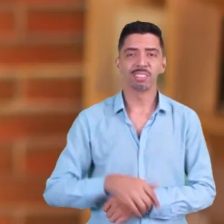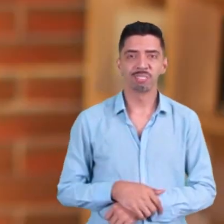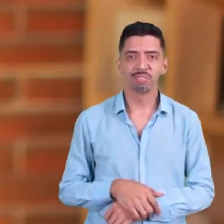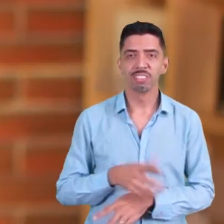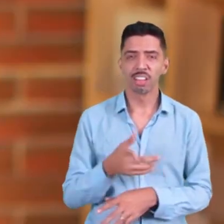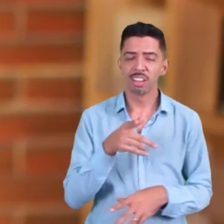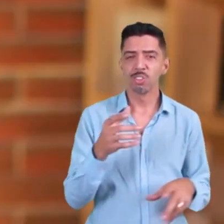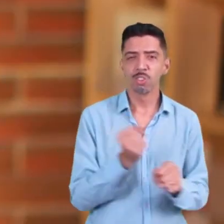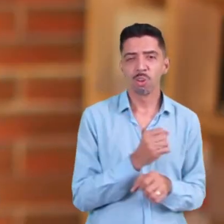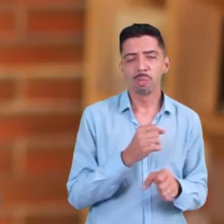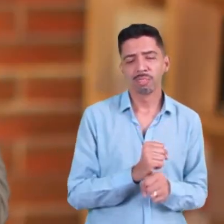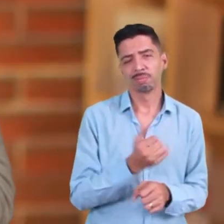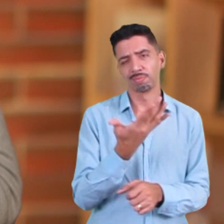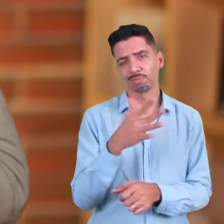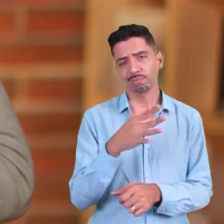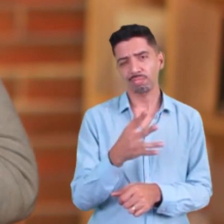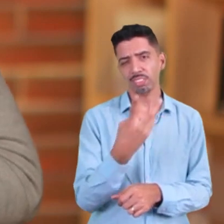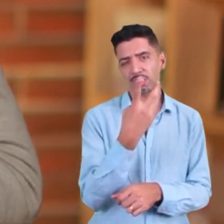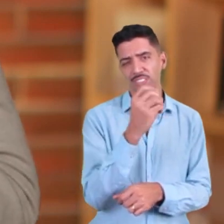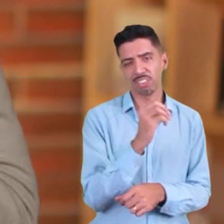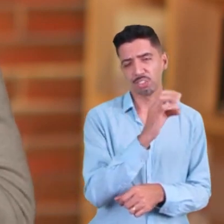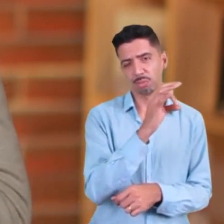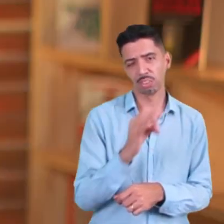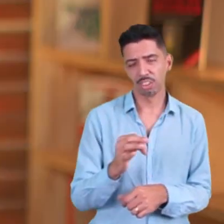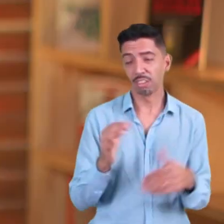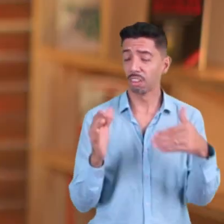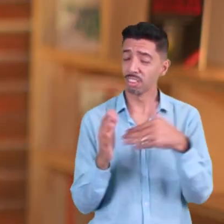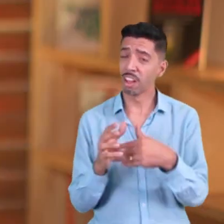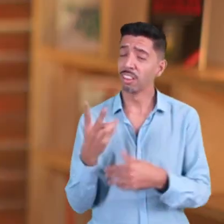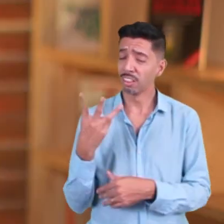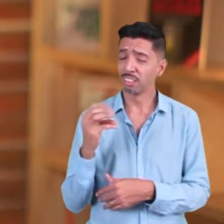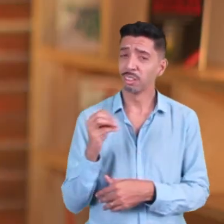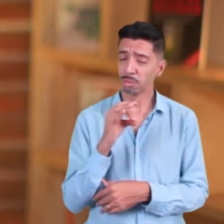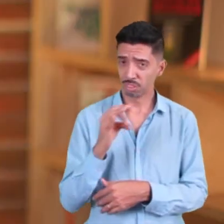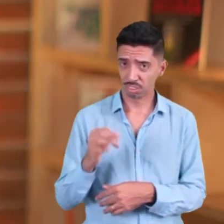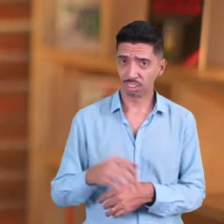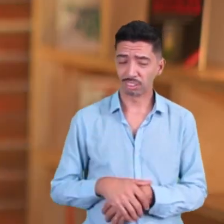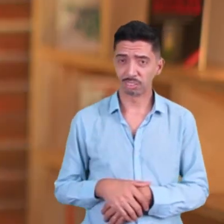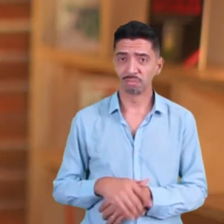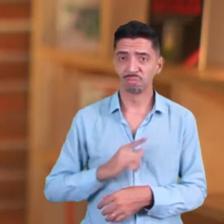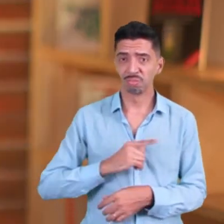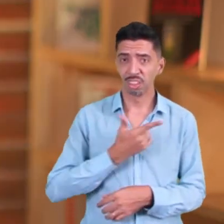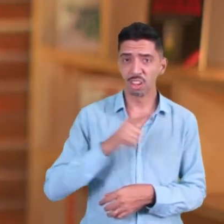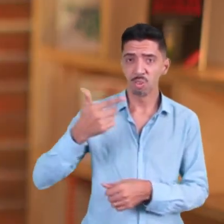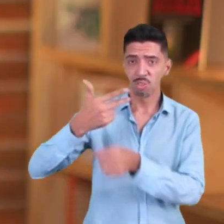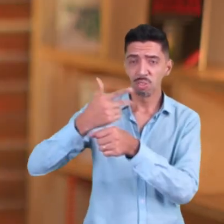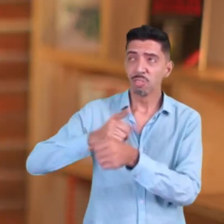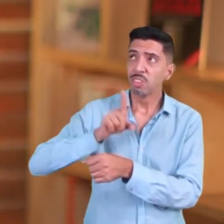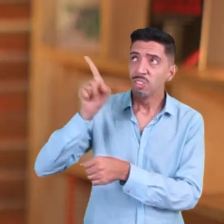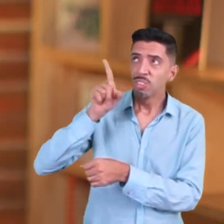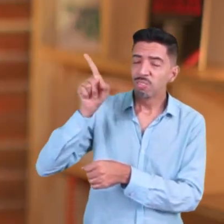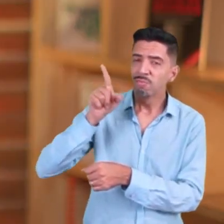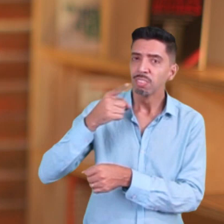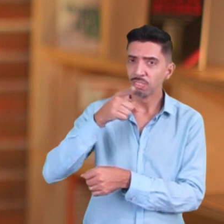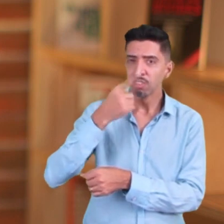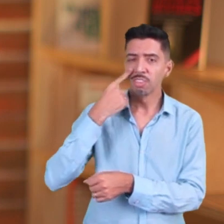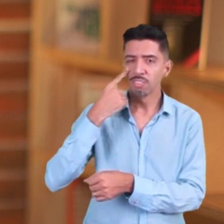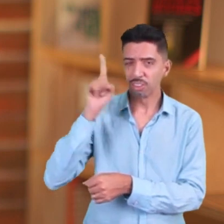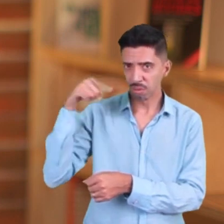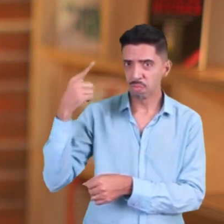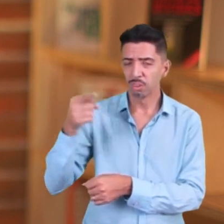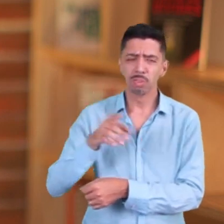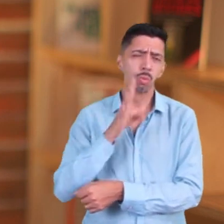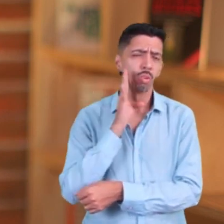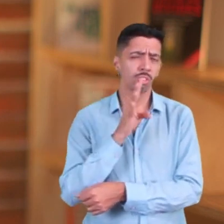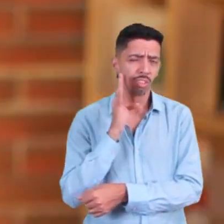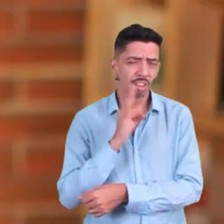que somam, em média, 20, 30%. Vou deixar aqui para você assistir um card muito legal. Já faz algum tempo